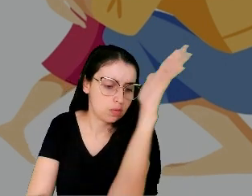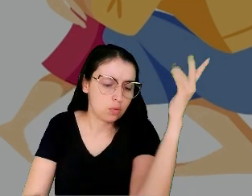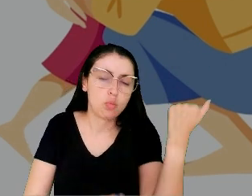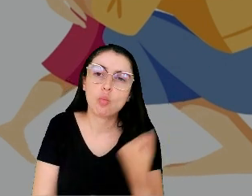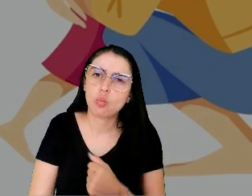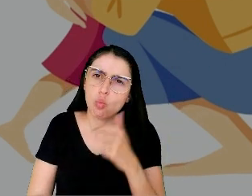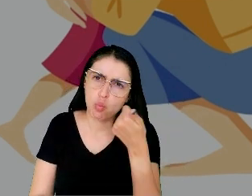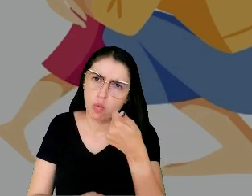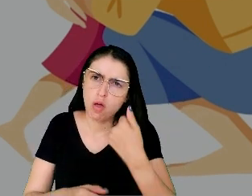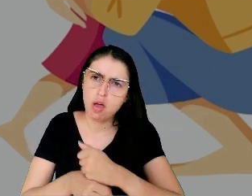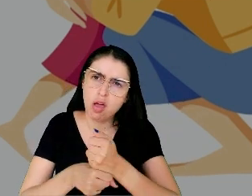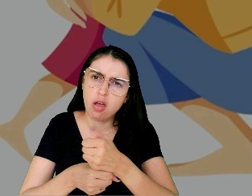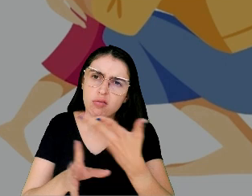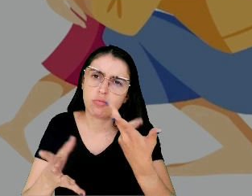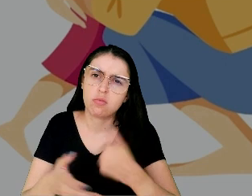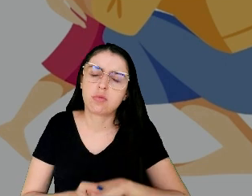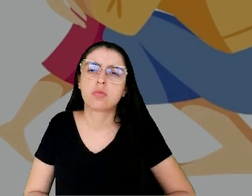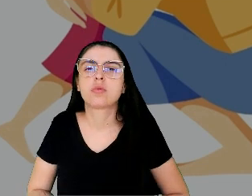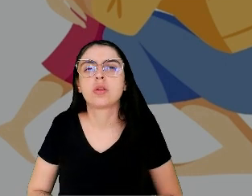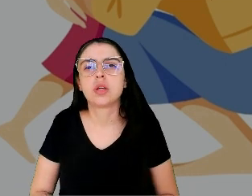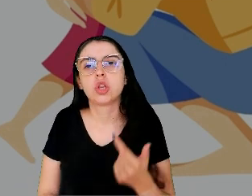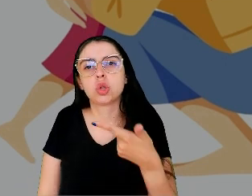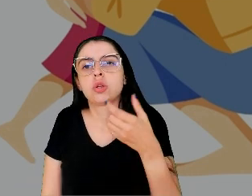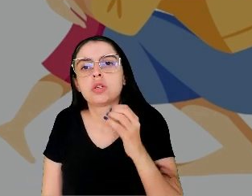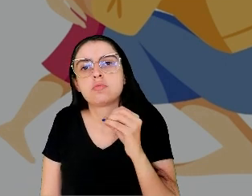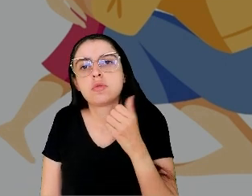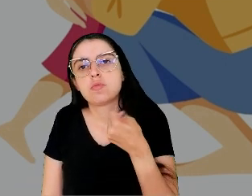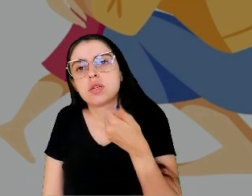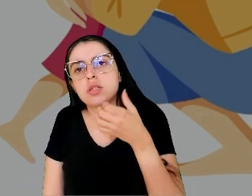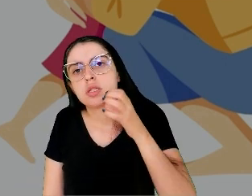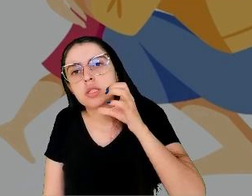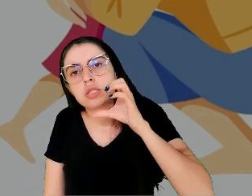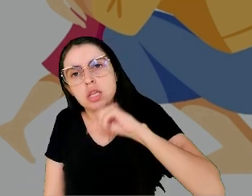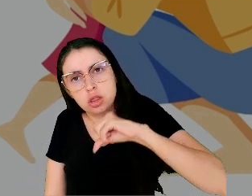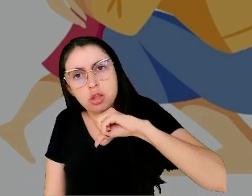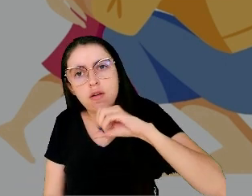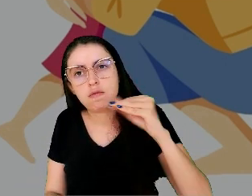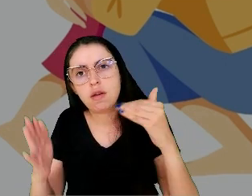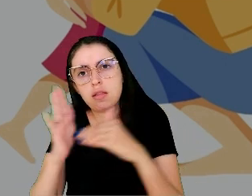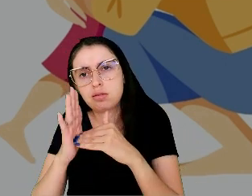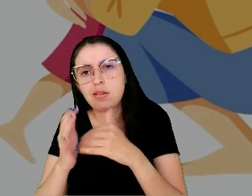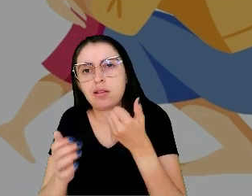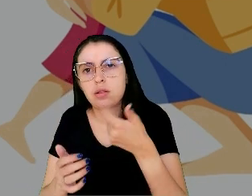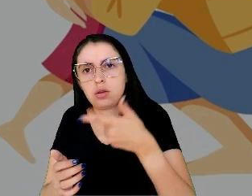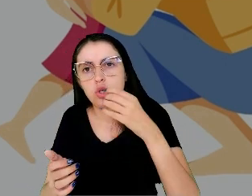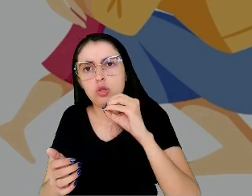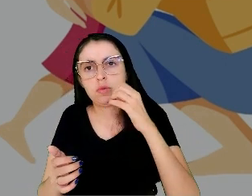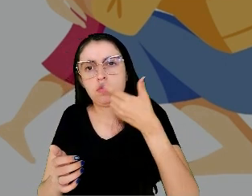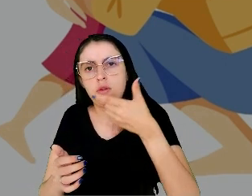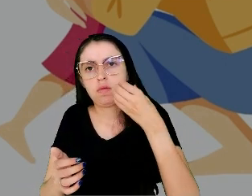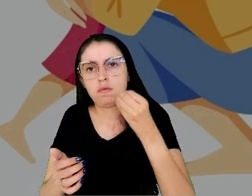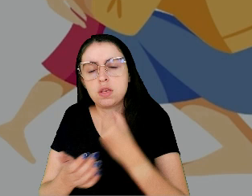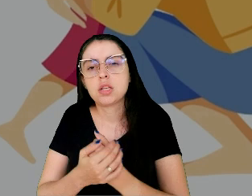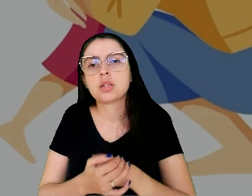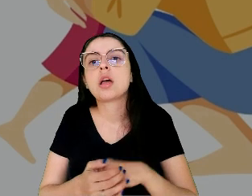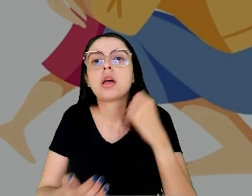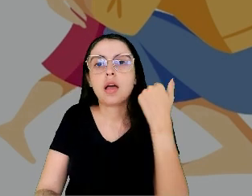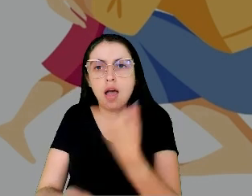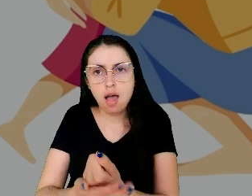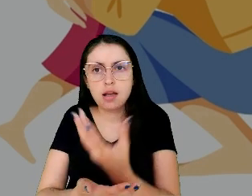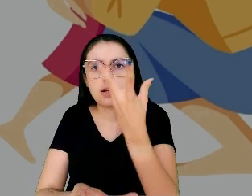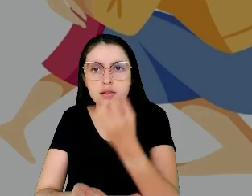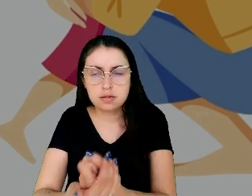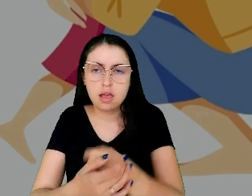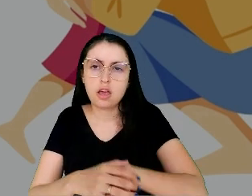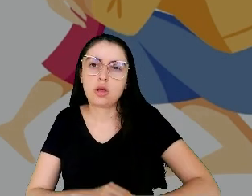apenas um ano, de 2019 a 20, tivemos aprovados 37 agrotóxicos